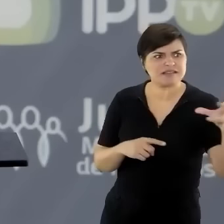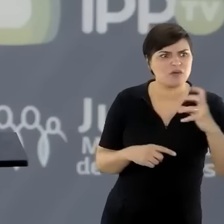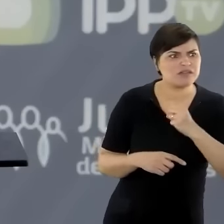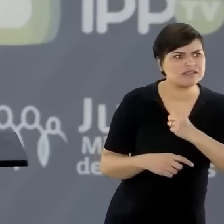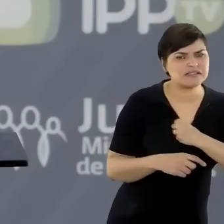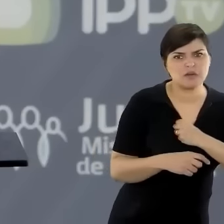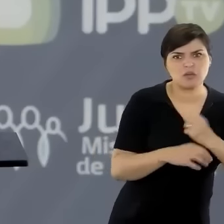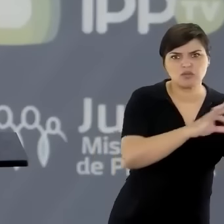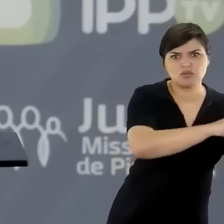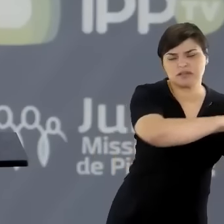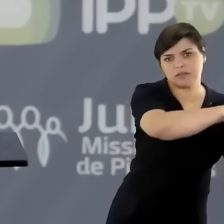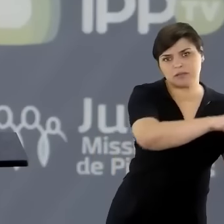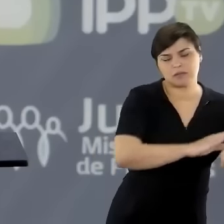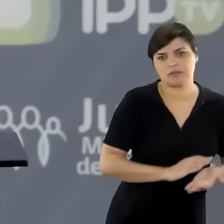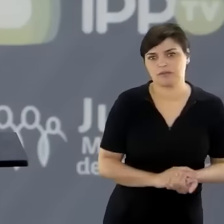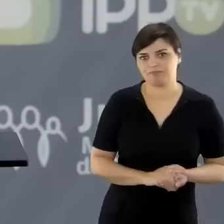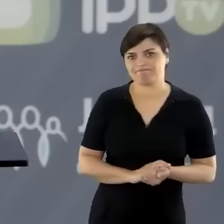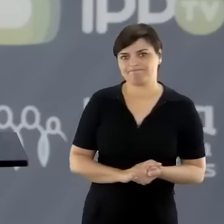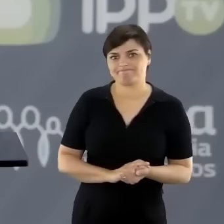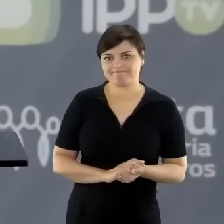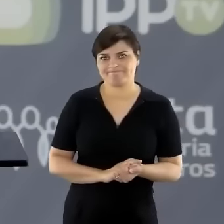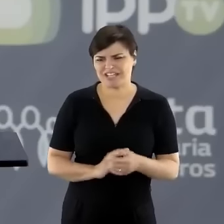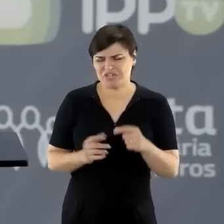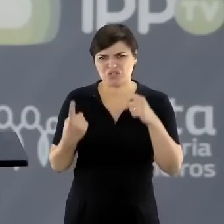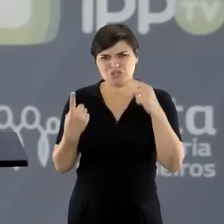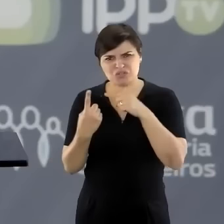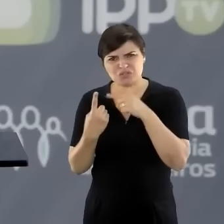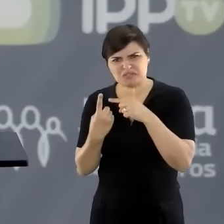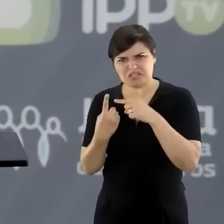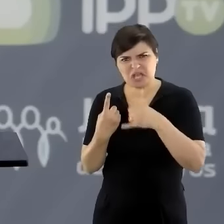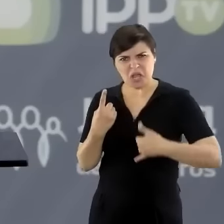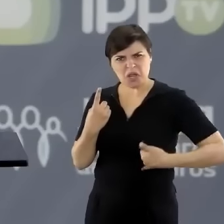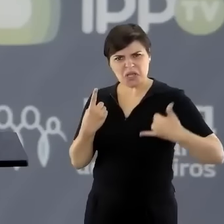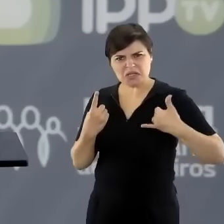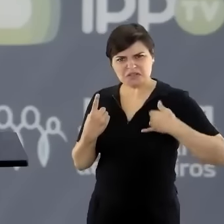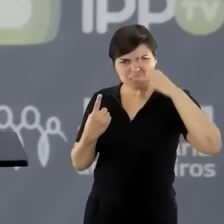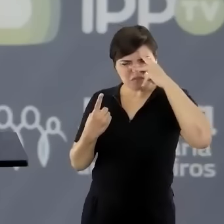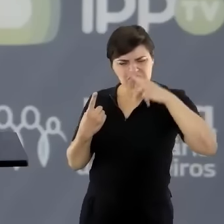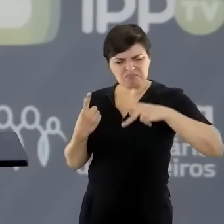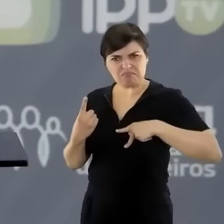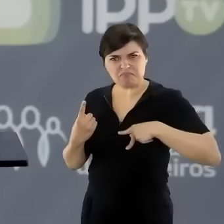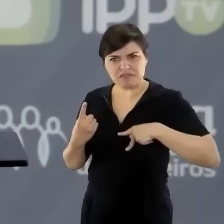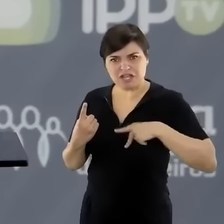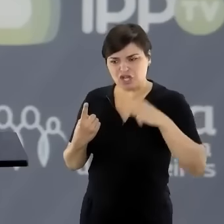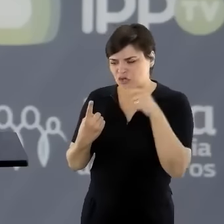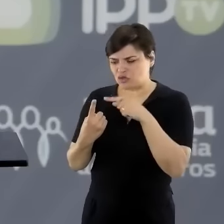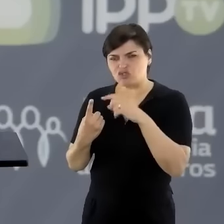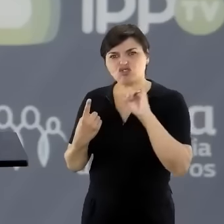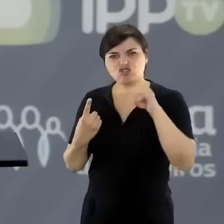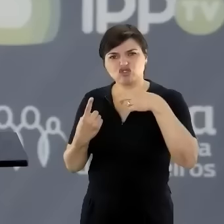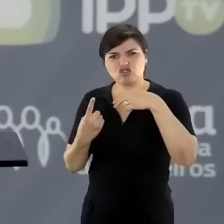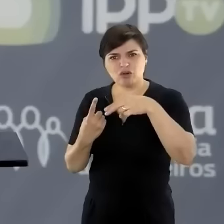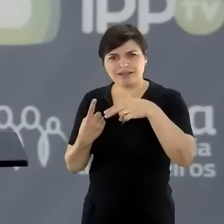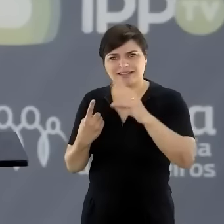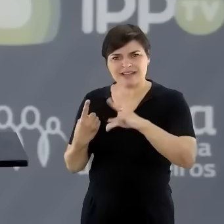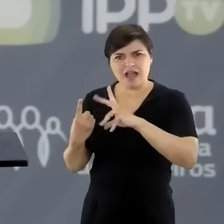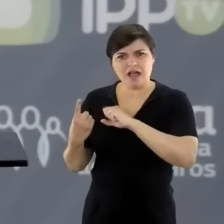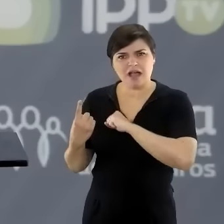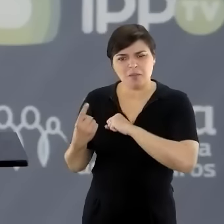sexta lição Jonas um homem que ama mais as coisas do que as pessoas